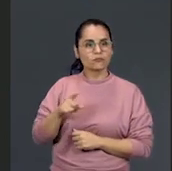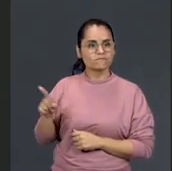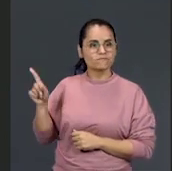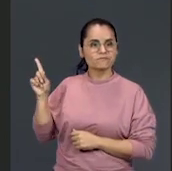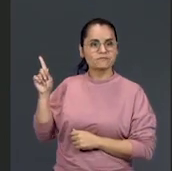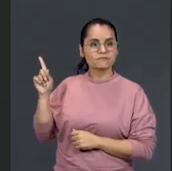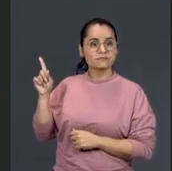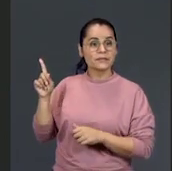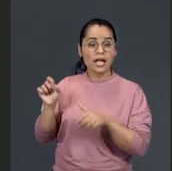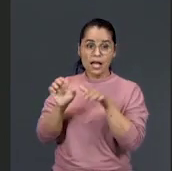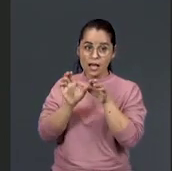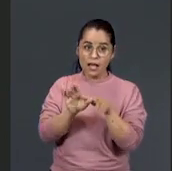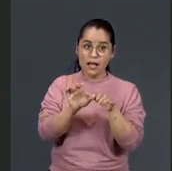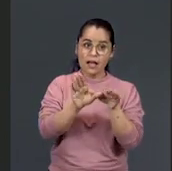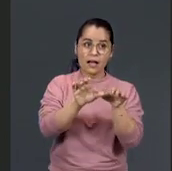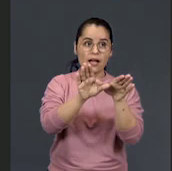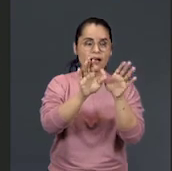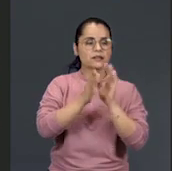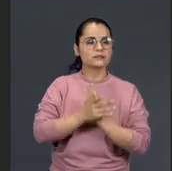as aves